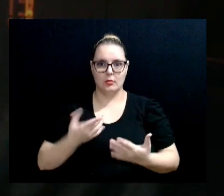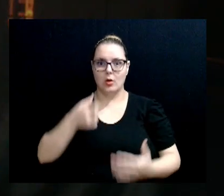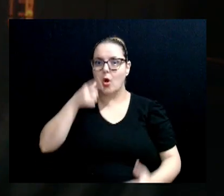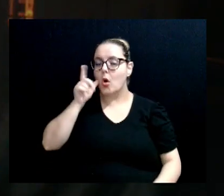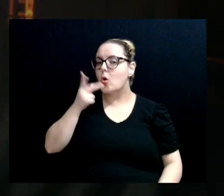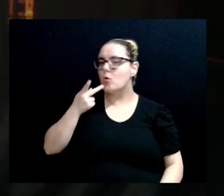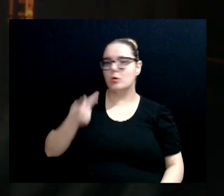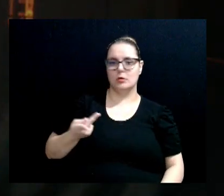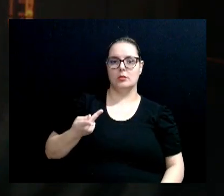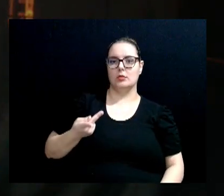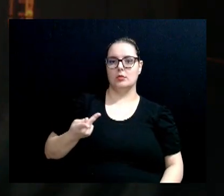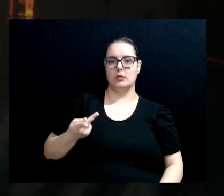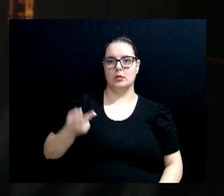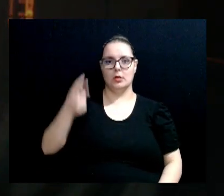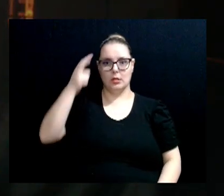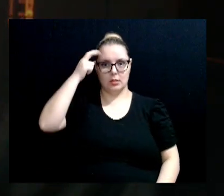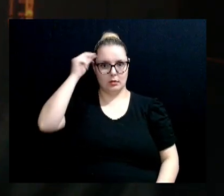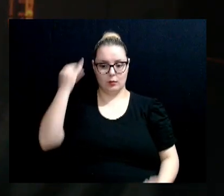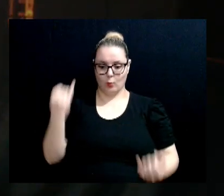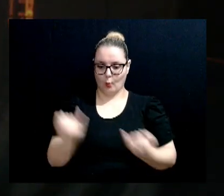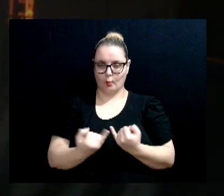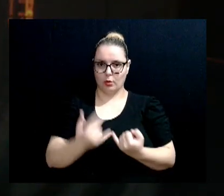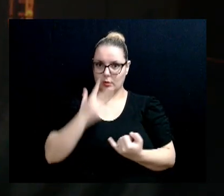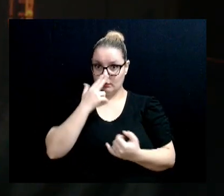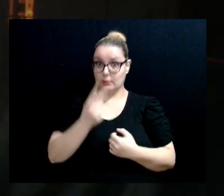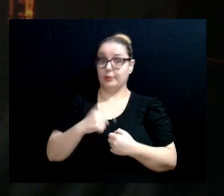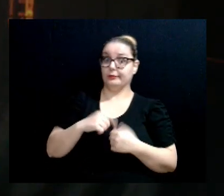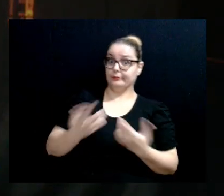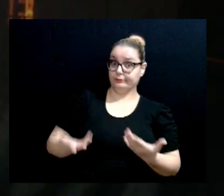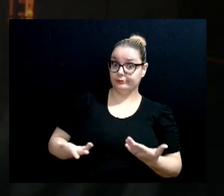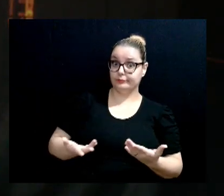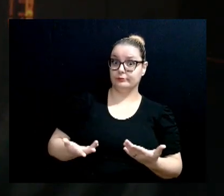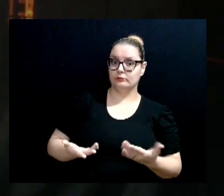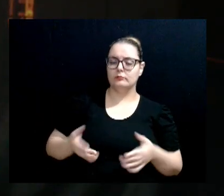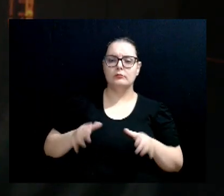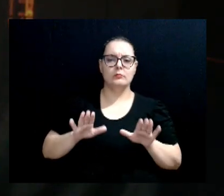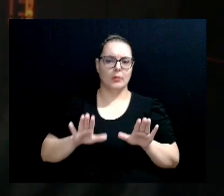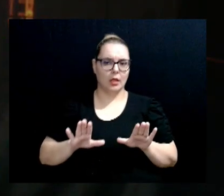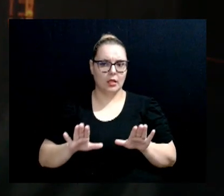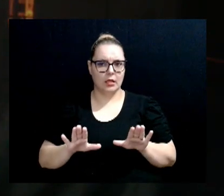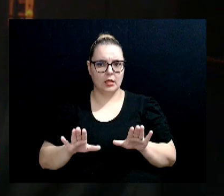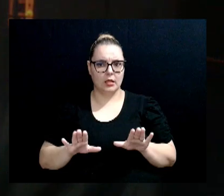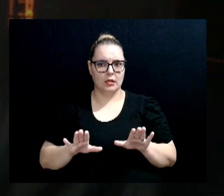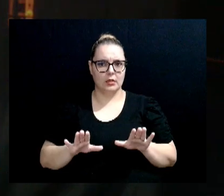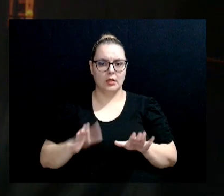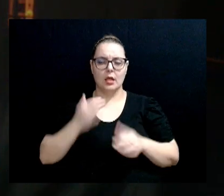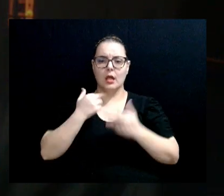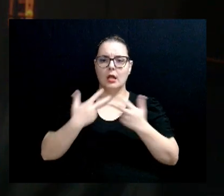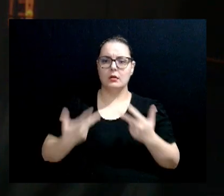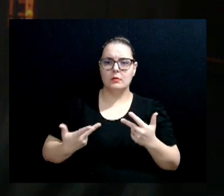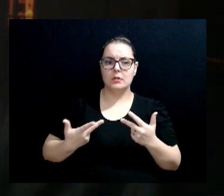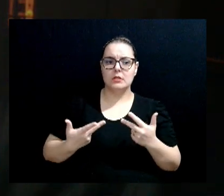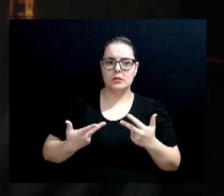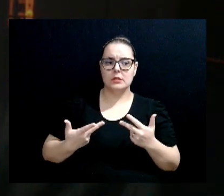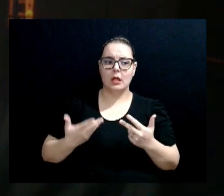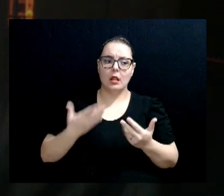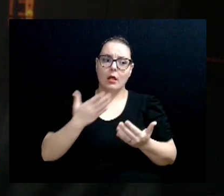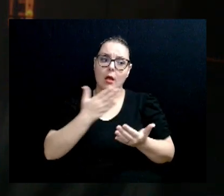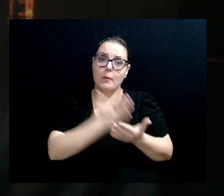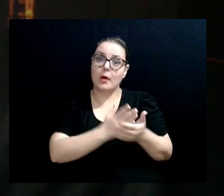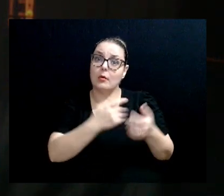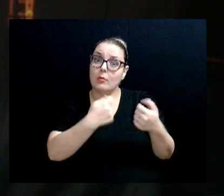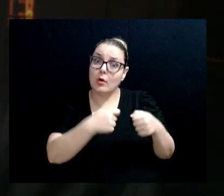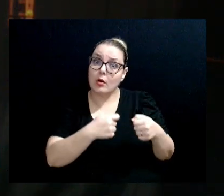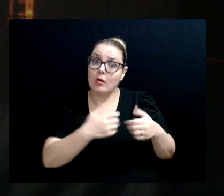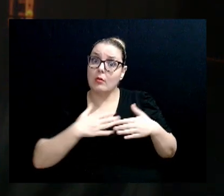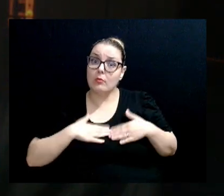da magreza, que parece que voltou novamente, mas, enfim, a alimentação ela deixa de ser apenas uma necessidade fisiológica,